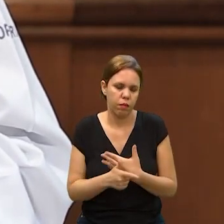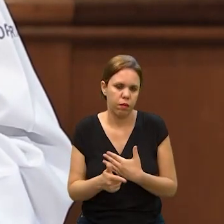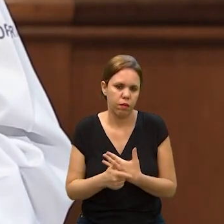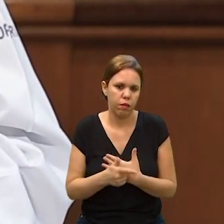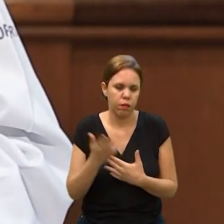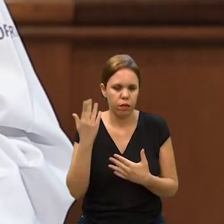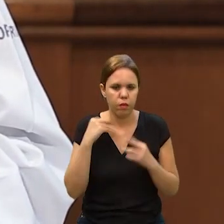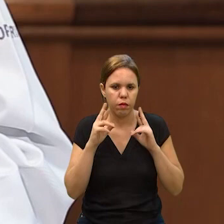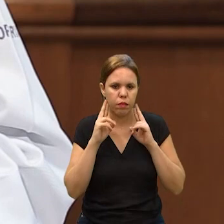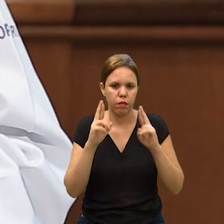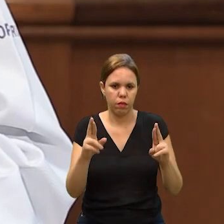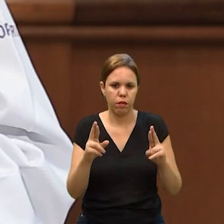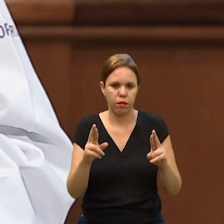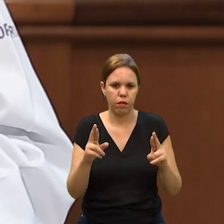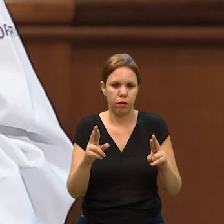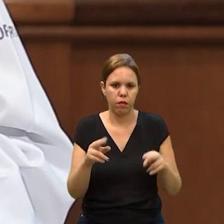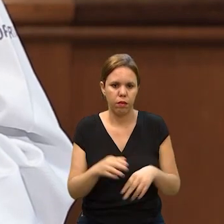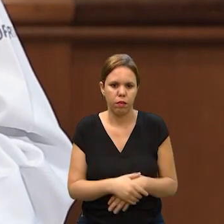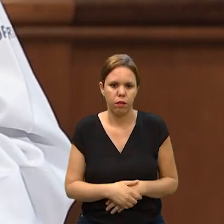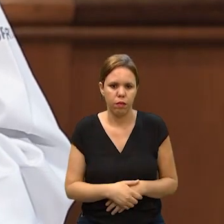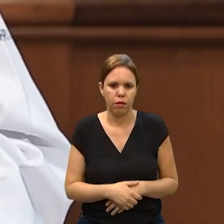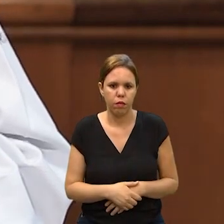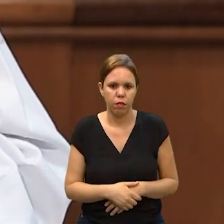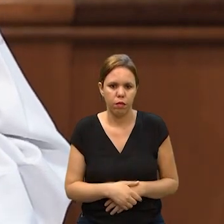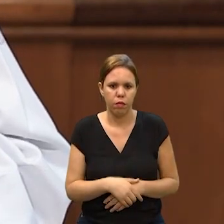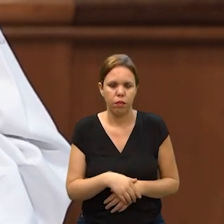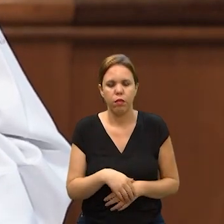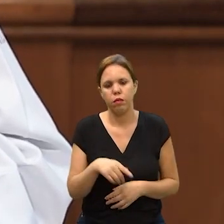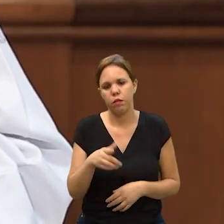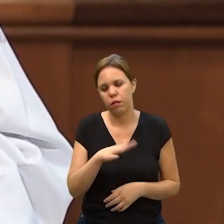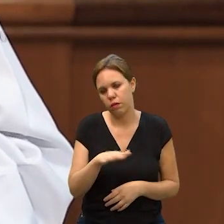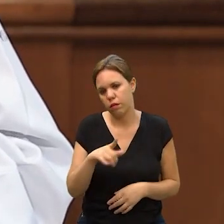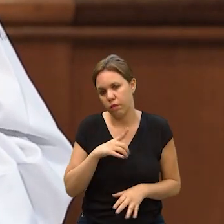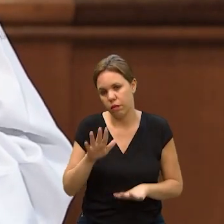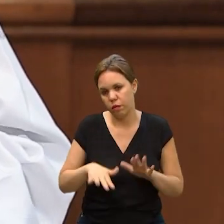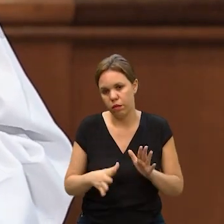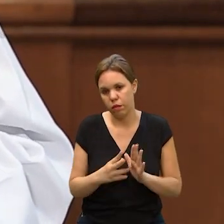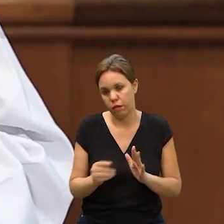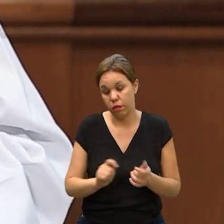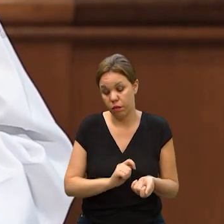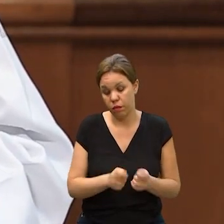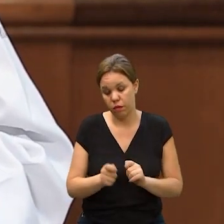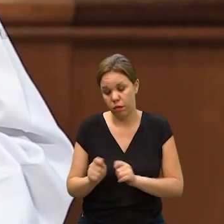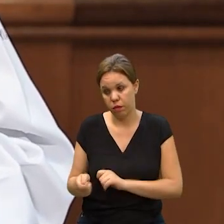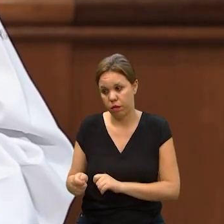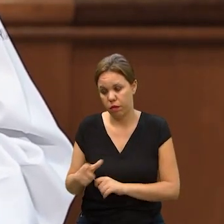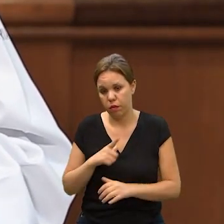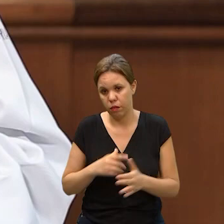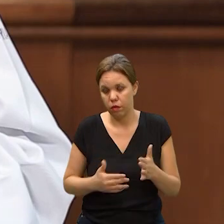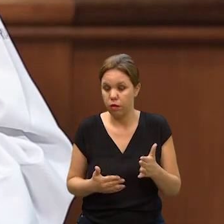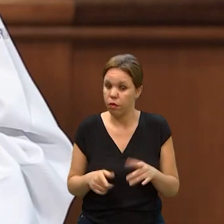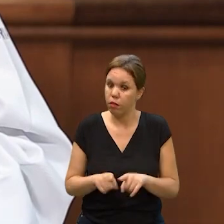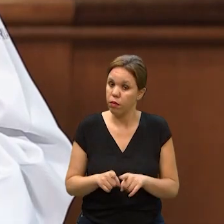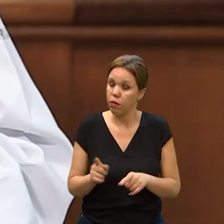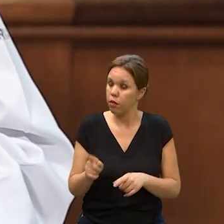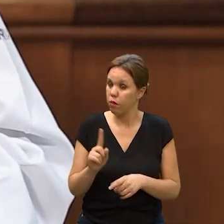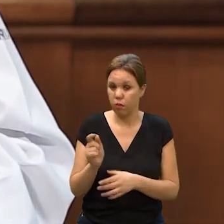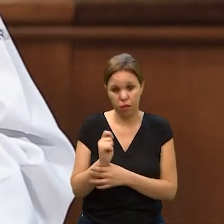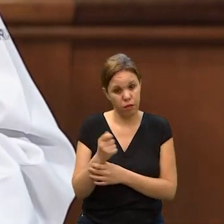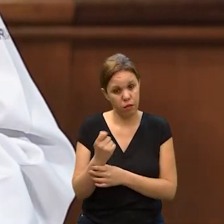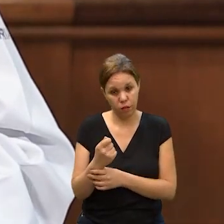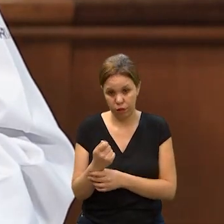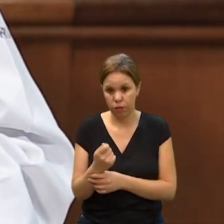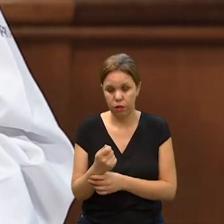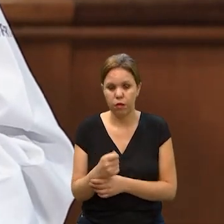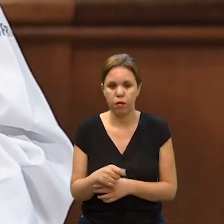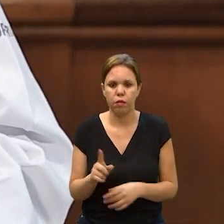papel de saber respeitar aquelas limitações que a criança vai ter, que de repente depende de adaptações, que não da